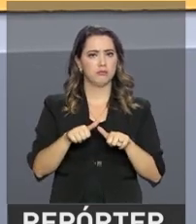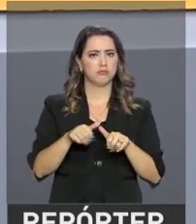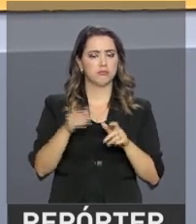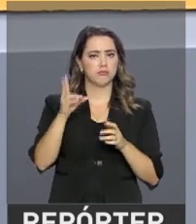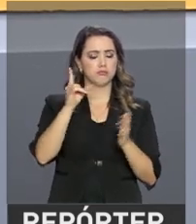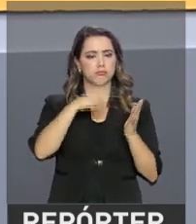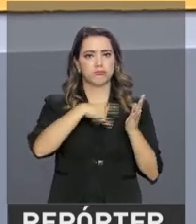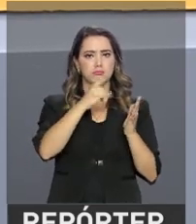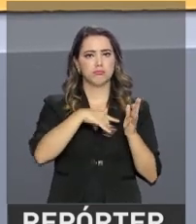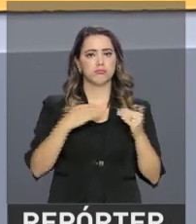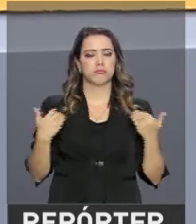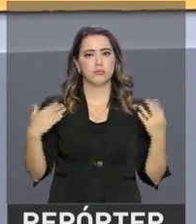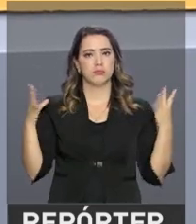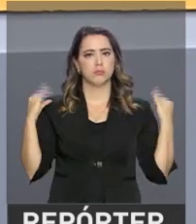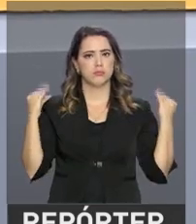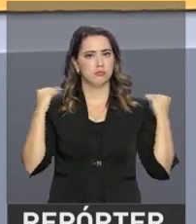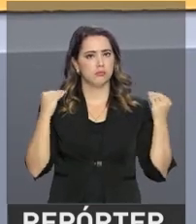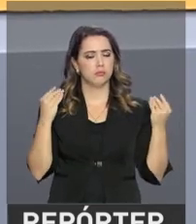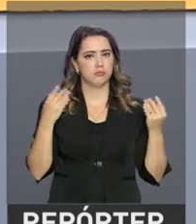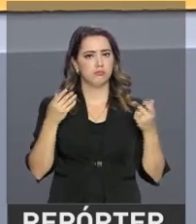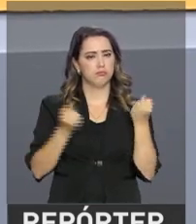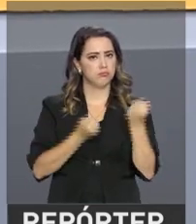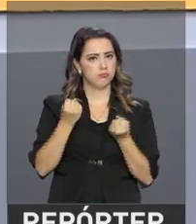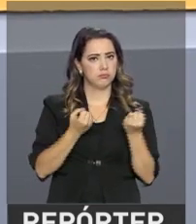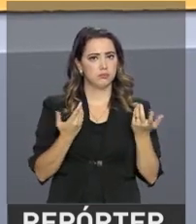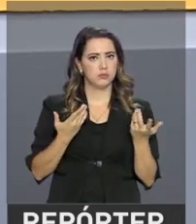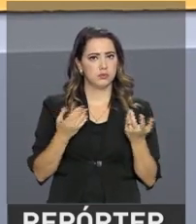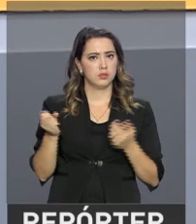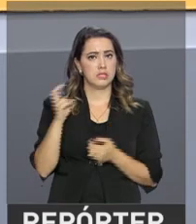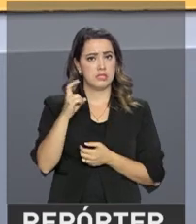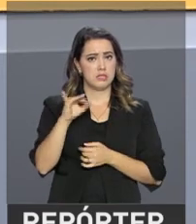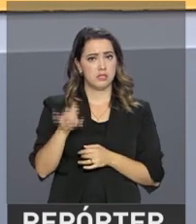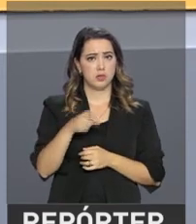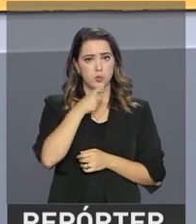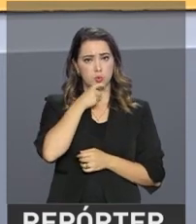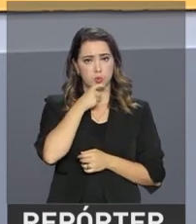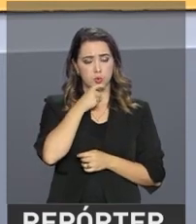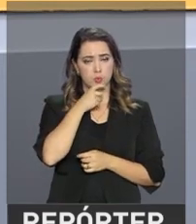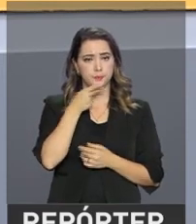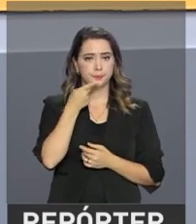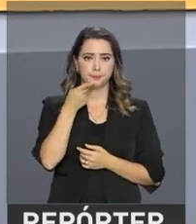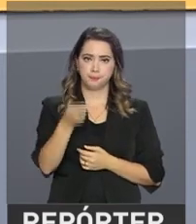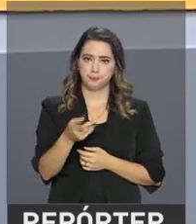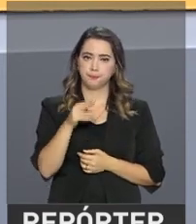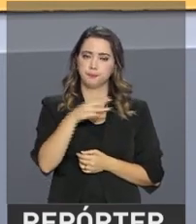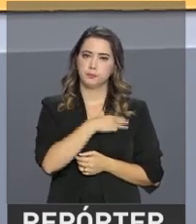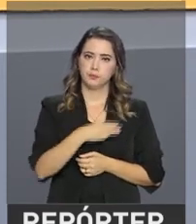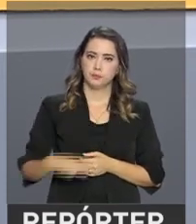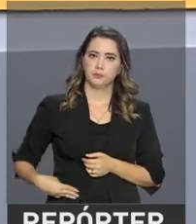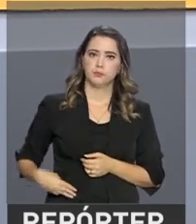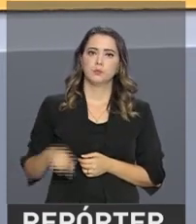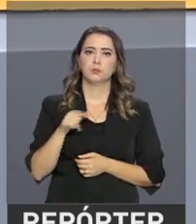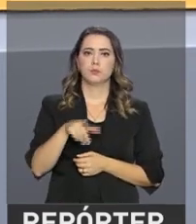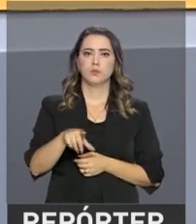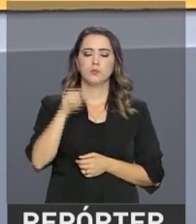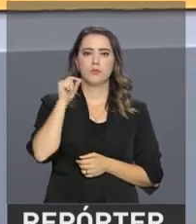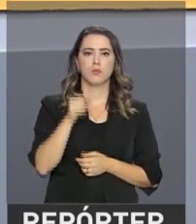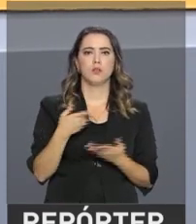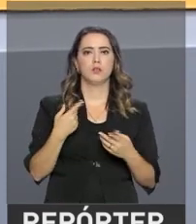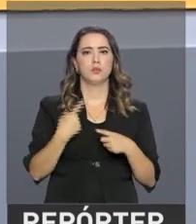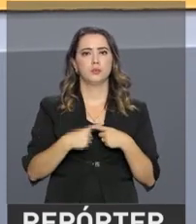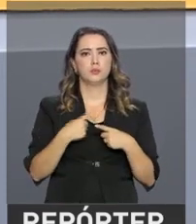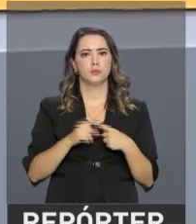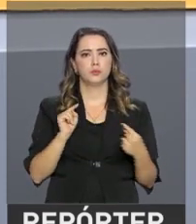de habilitação a norma entrar em vigor a partir do dia 5 de julho segundo nota divulgada pelo ministério a decisão